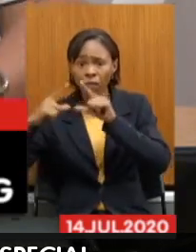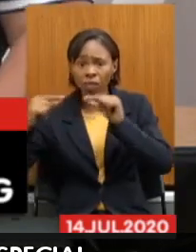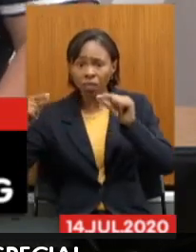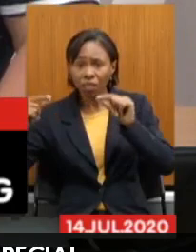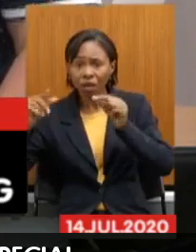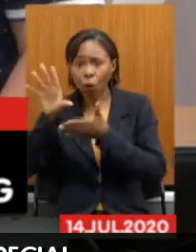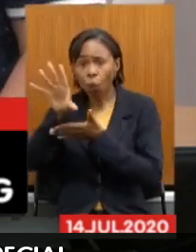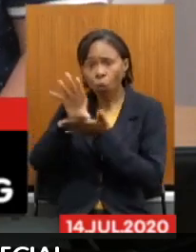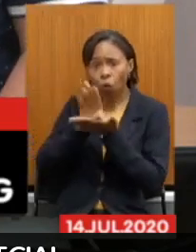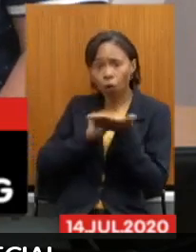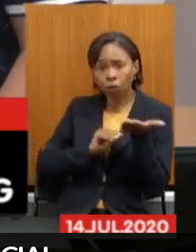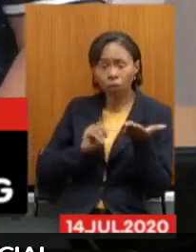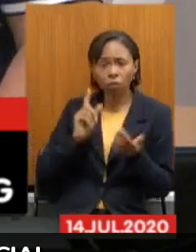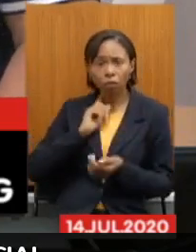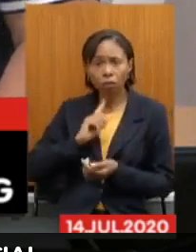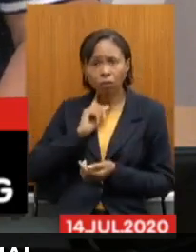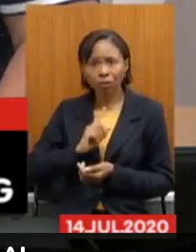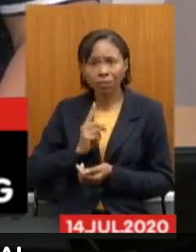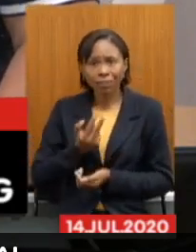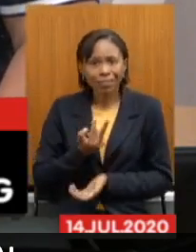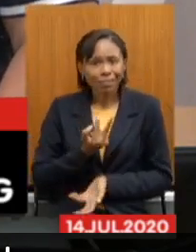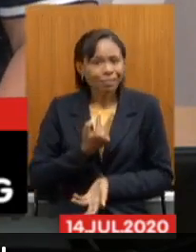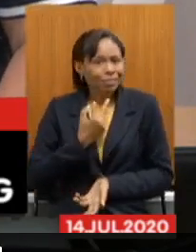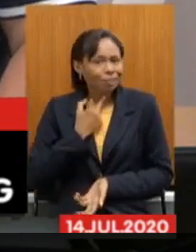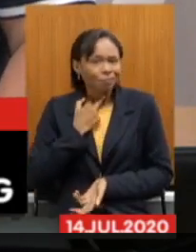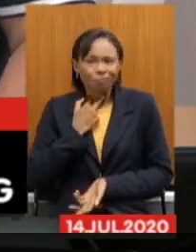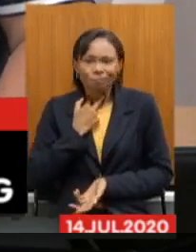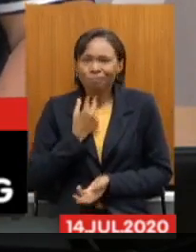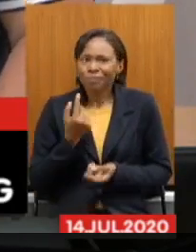Minas. Não há como se aplicar.